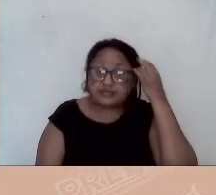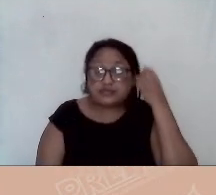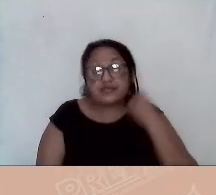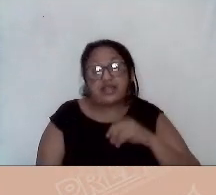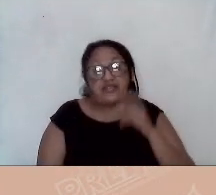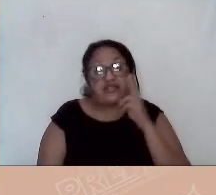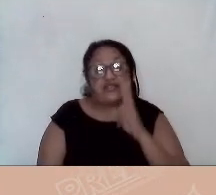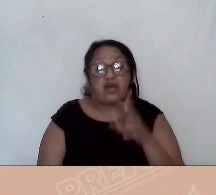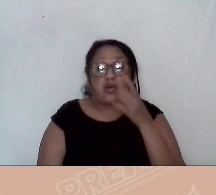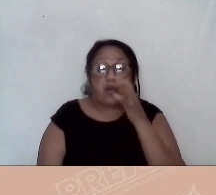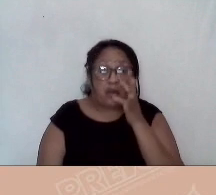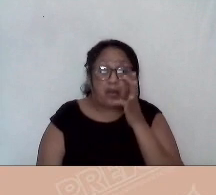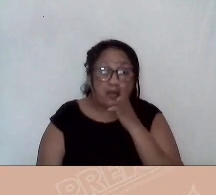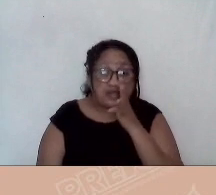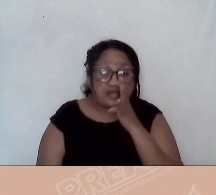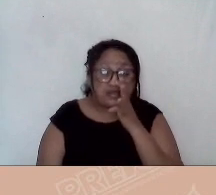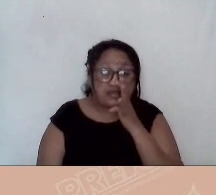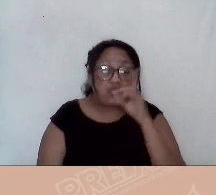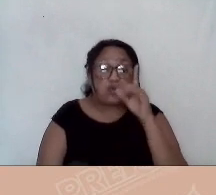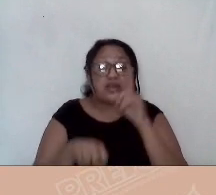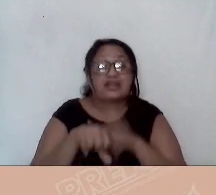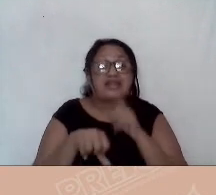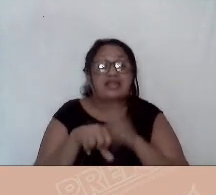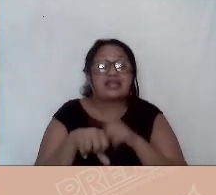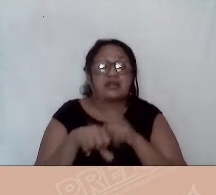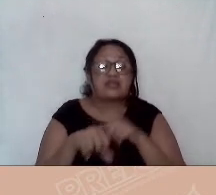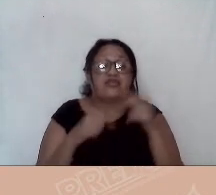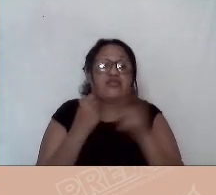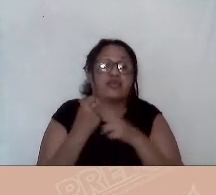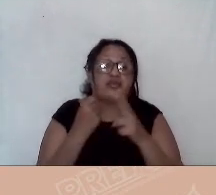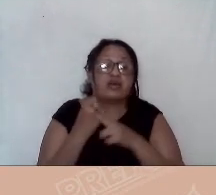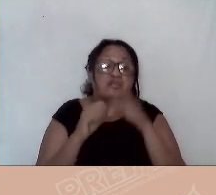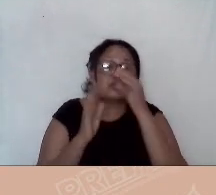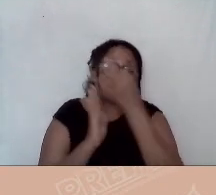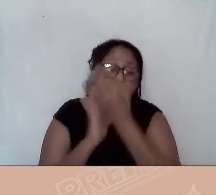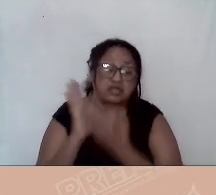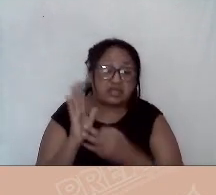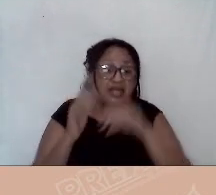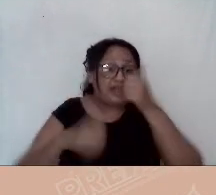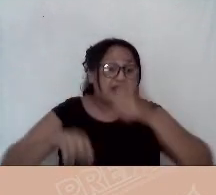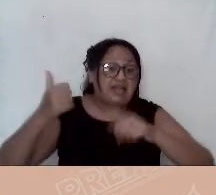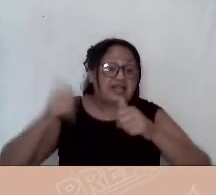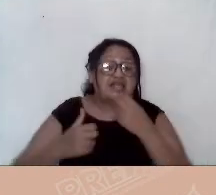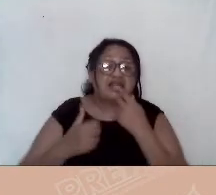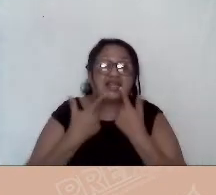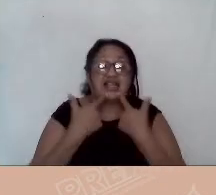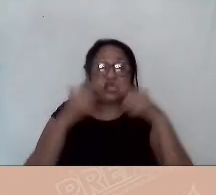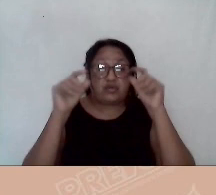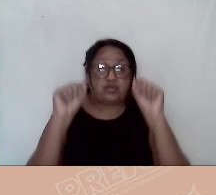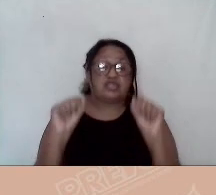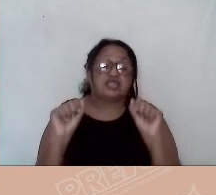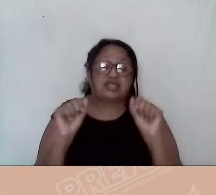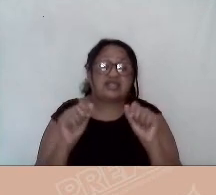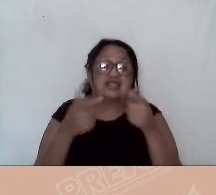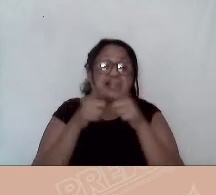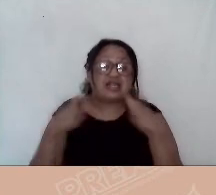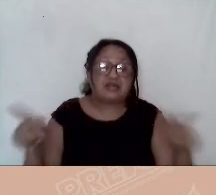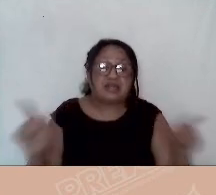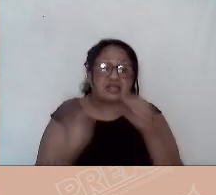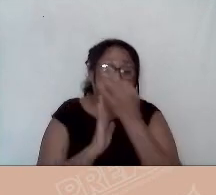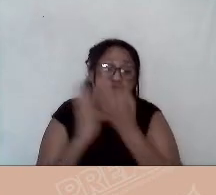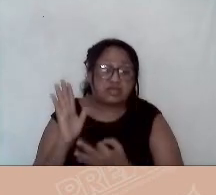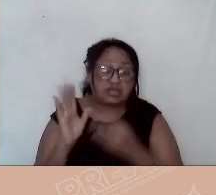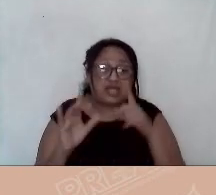observar o tempo verbal do texto aí a gente vai ver mais a parte da análise linguística da gramática lá do texto aí tem um trechinho dele